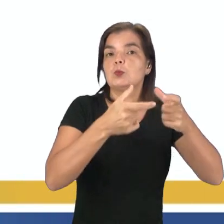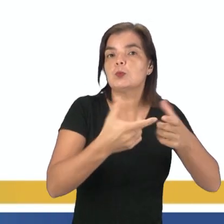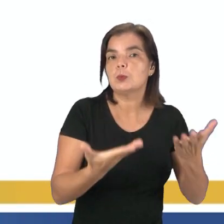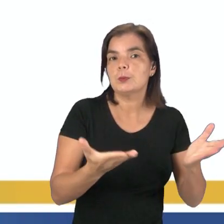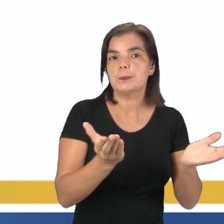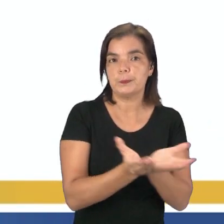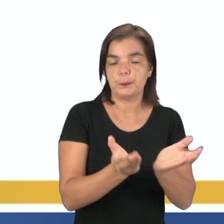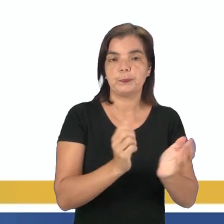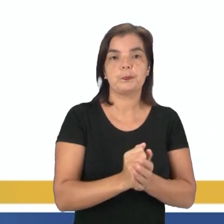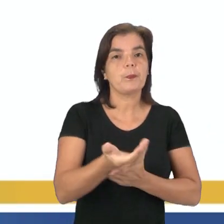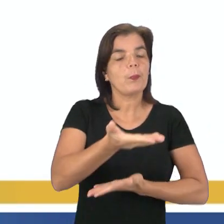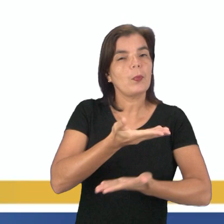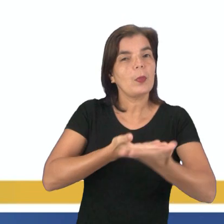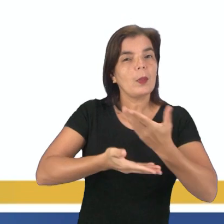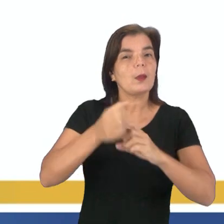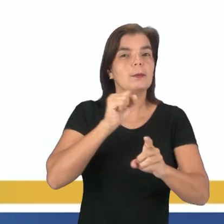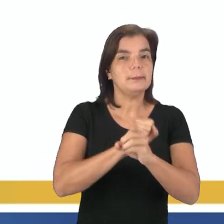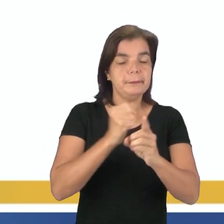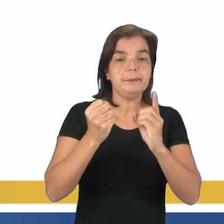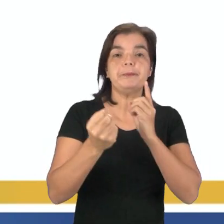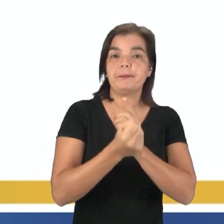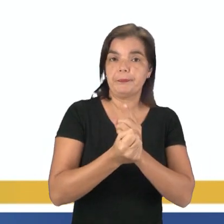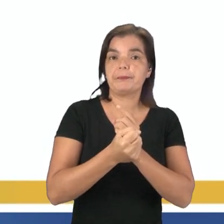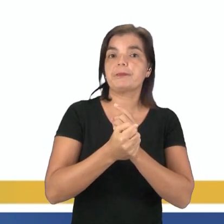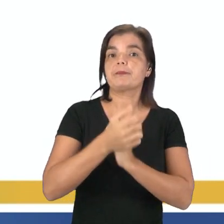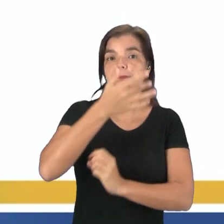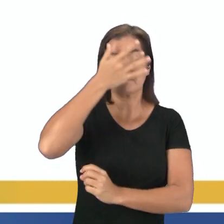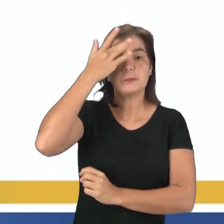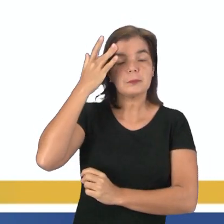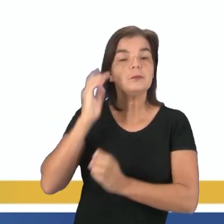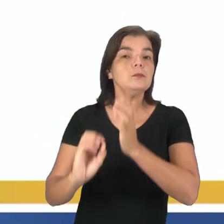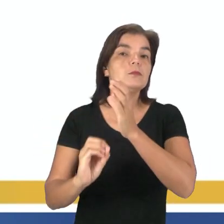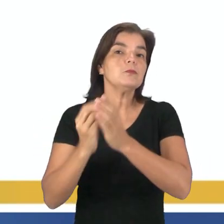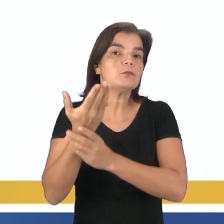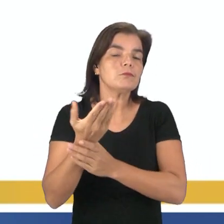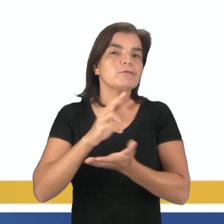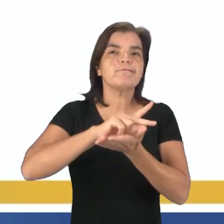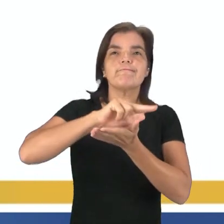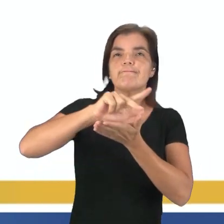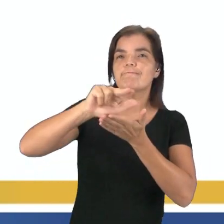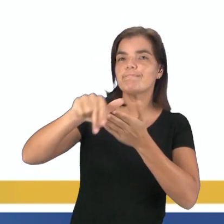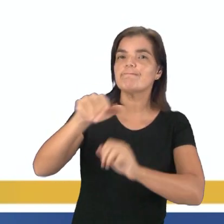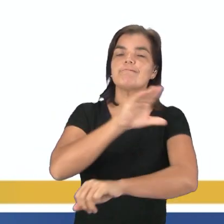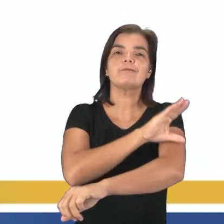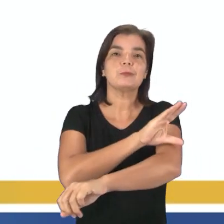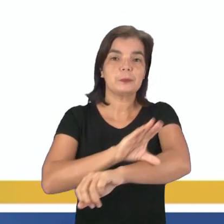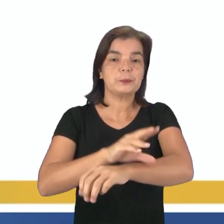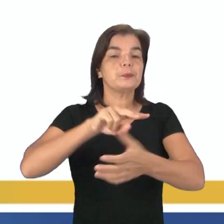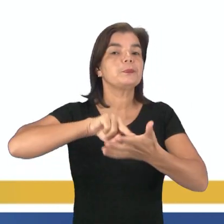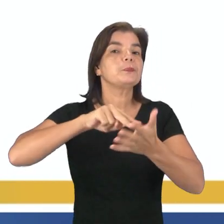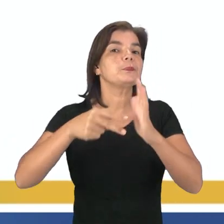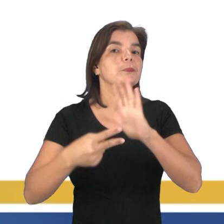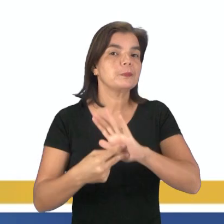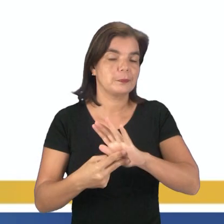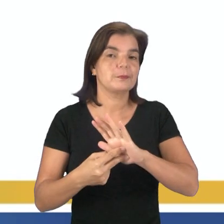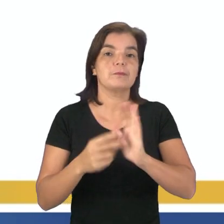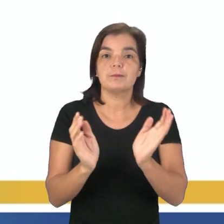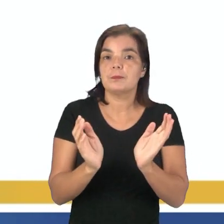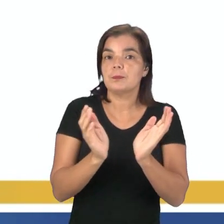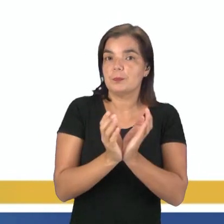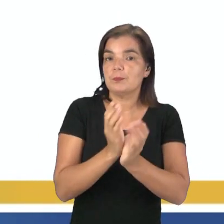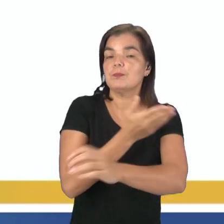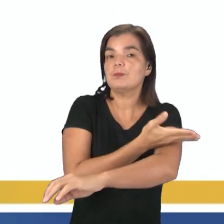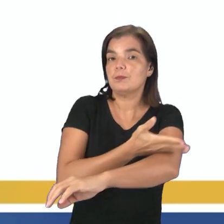membros. A interação social entre os seres humanos fez surgir as diversas culturas, ou seja, o conjunto